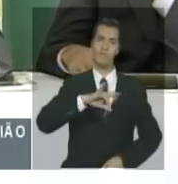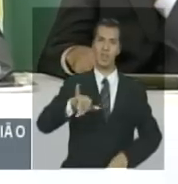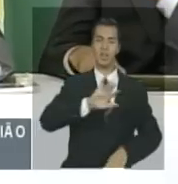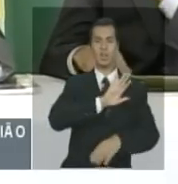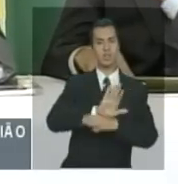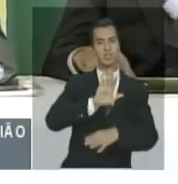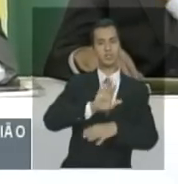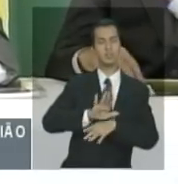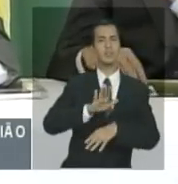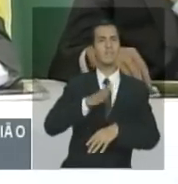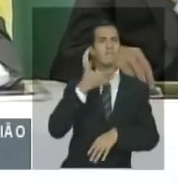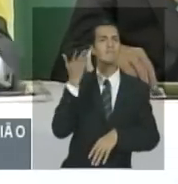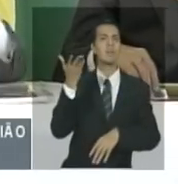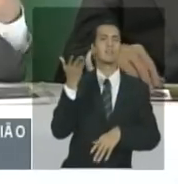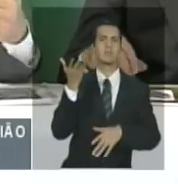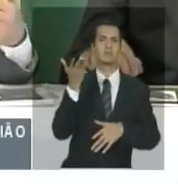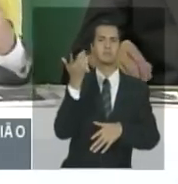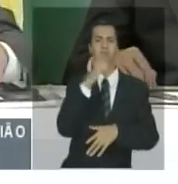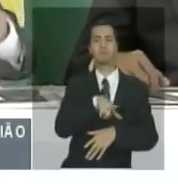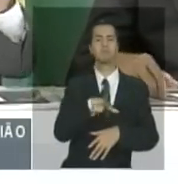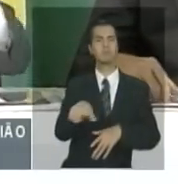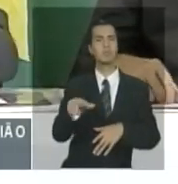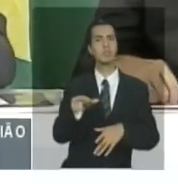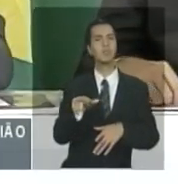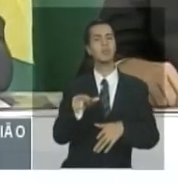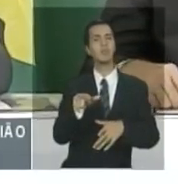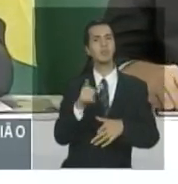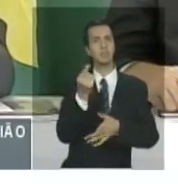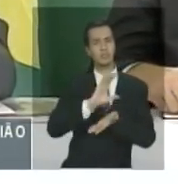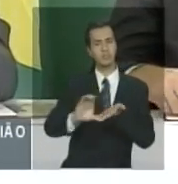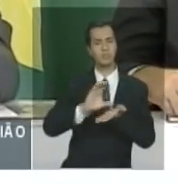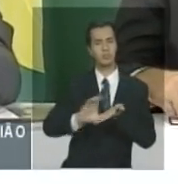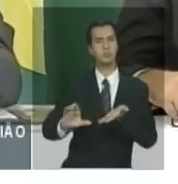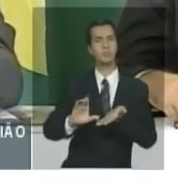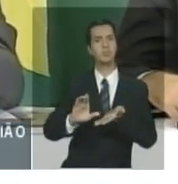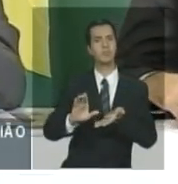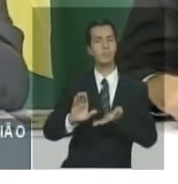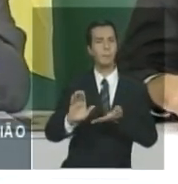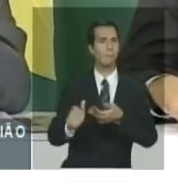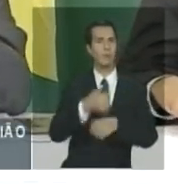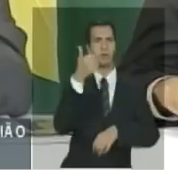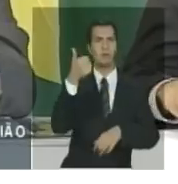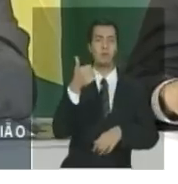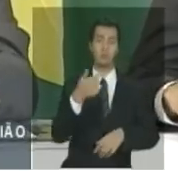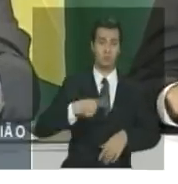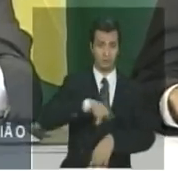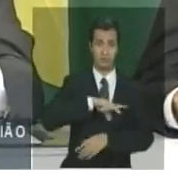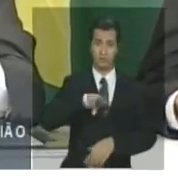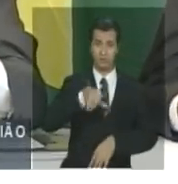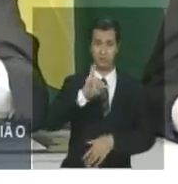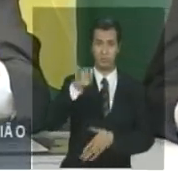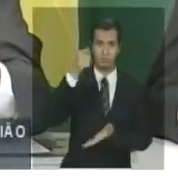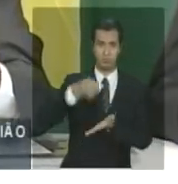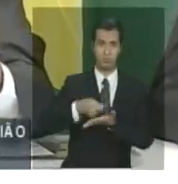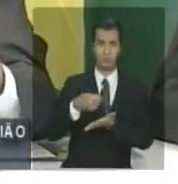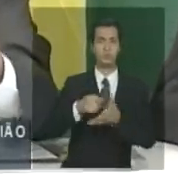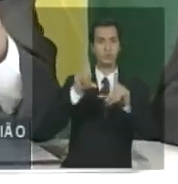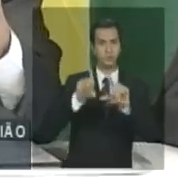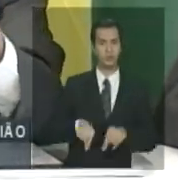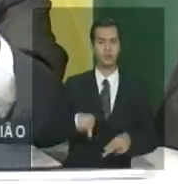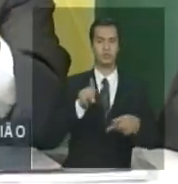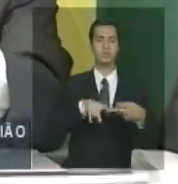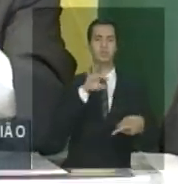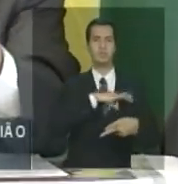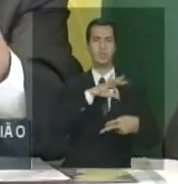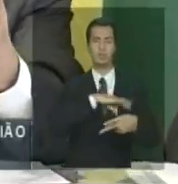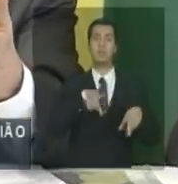reduzir o custo dos investimentos. Então, o que nós vamos fazer é reduzir tributos sobre investimento, é reduzir o custo da folha salarial,